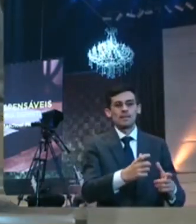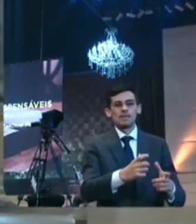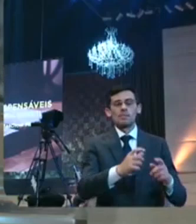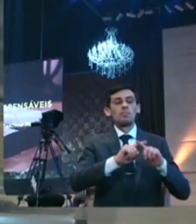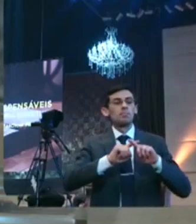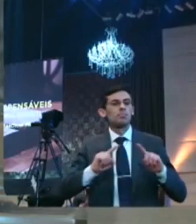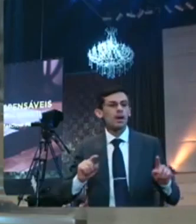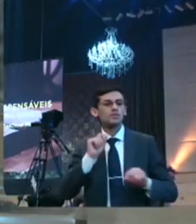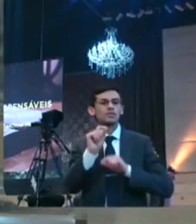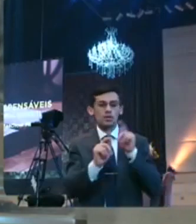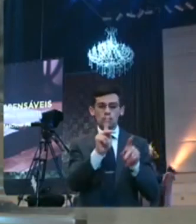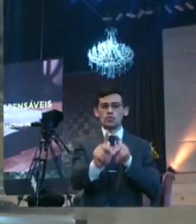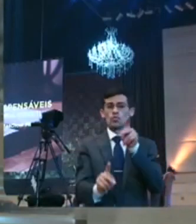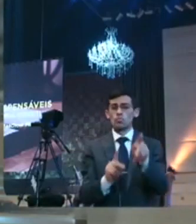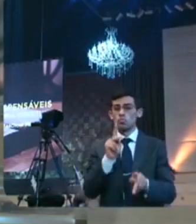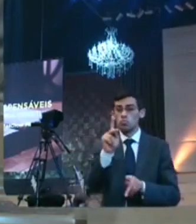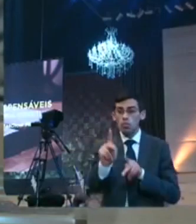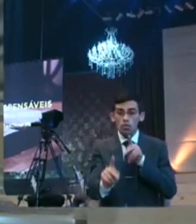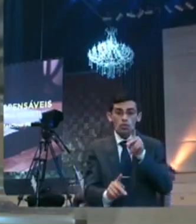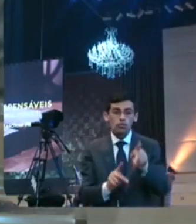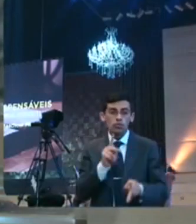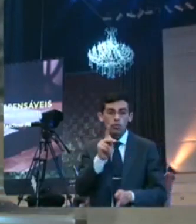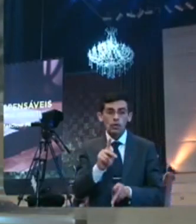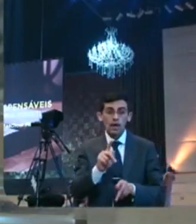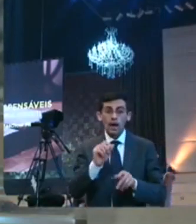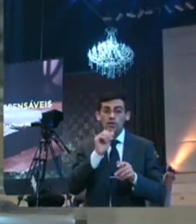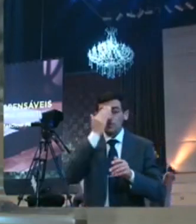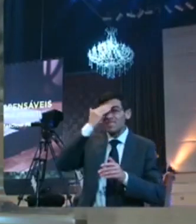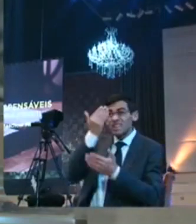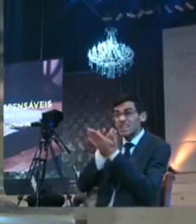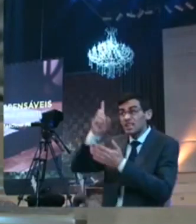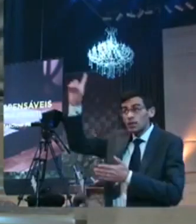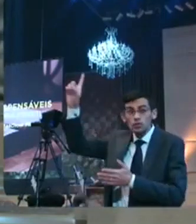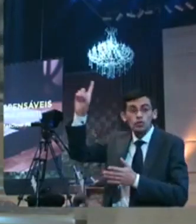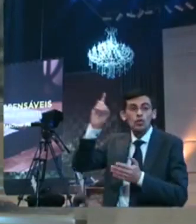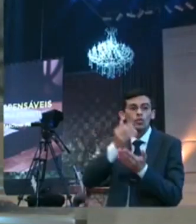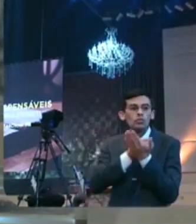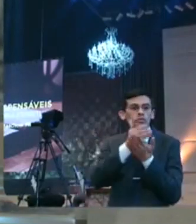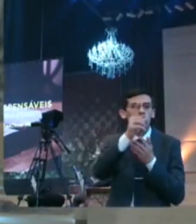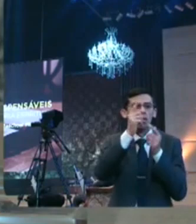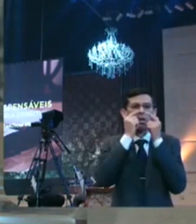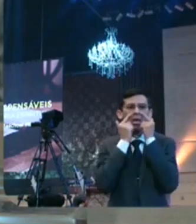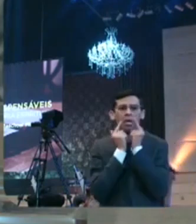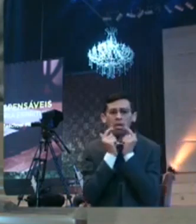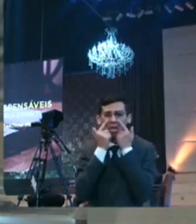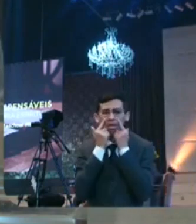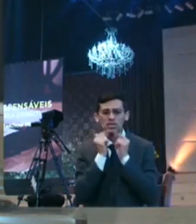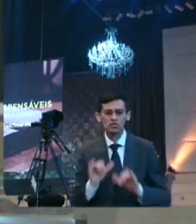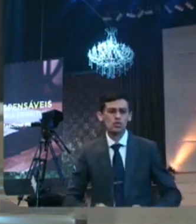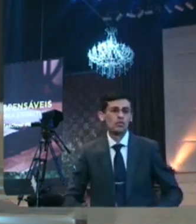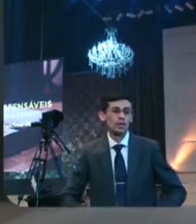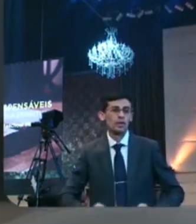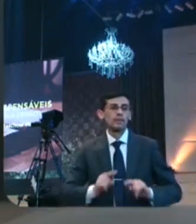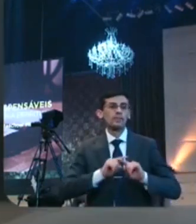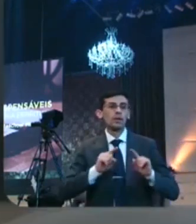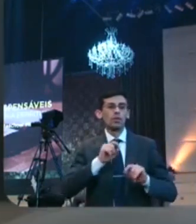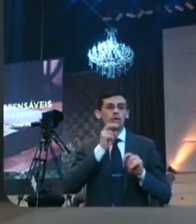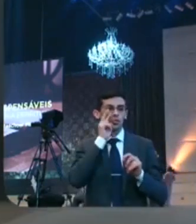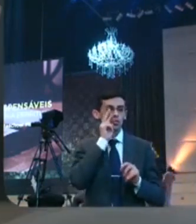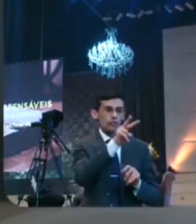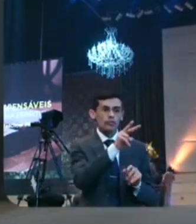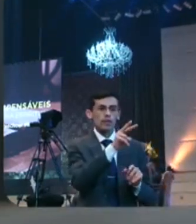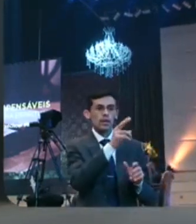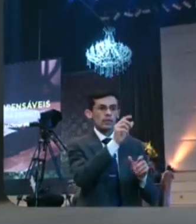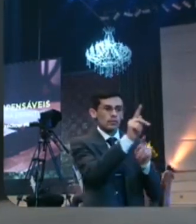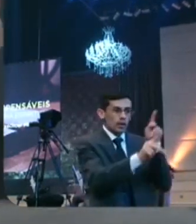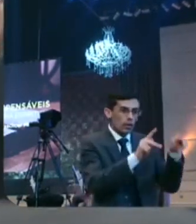terra. Aquele povo, ao invés de crer no Senhor, começou a chorar. E 10 daqueles espiões que